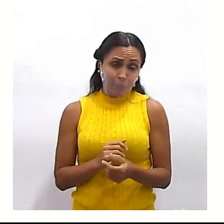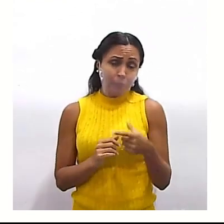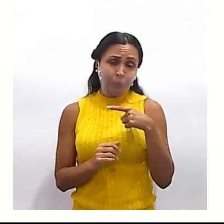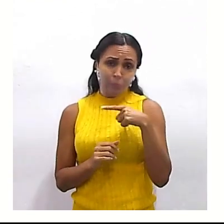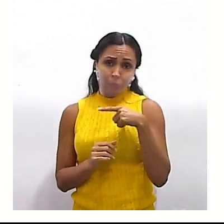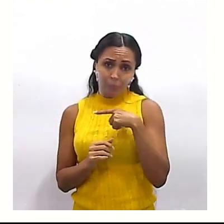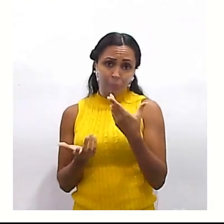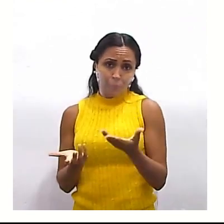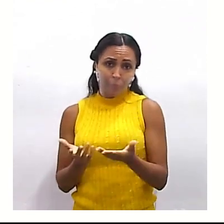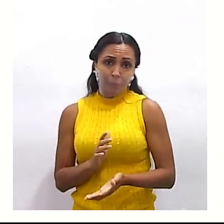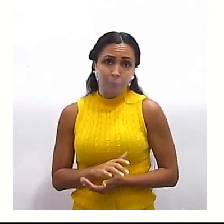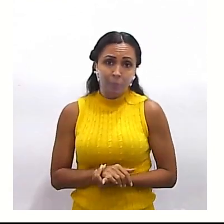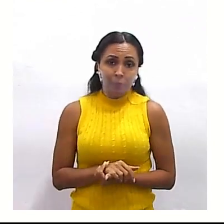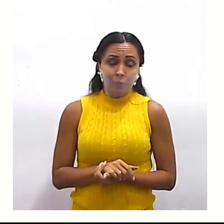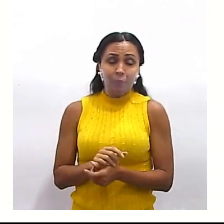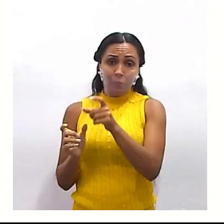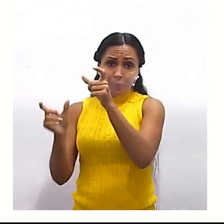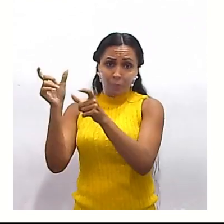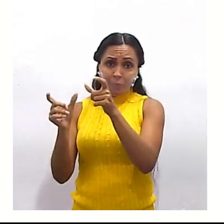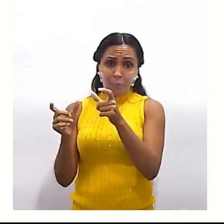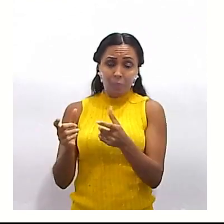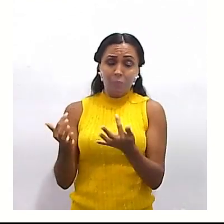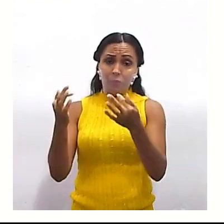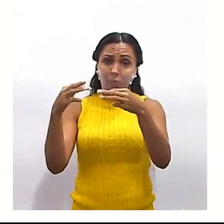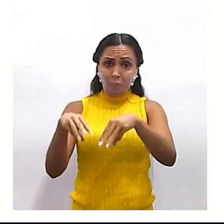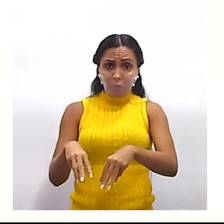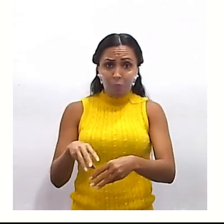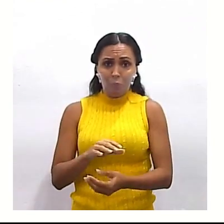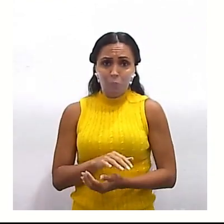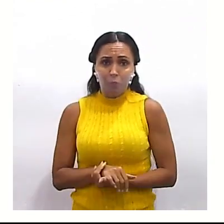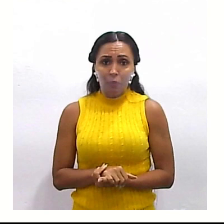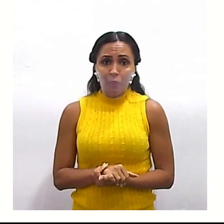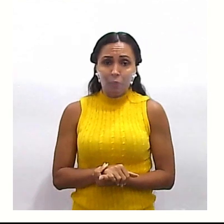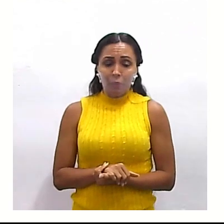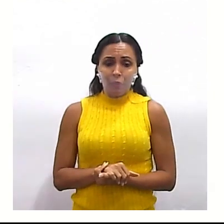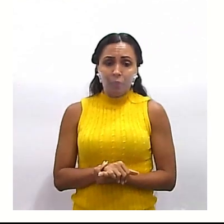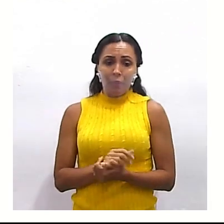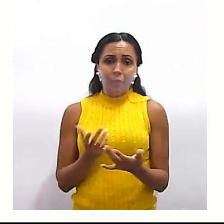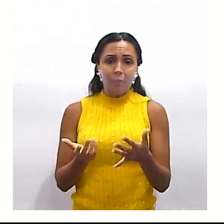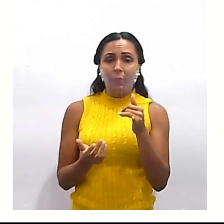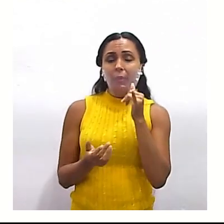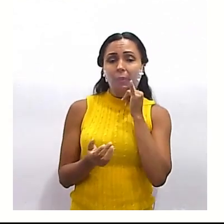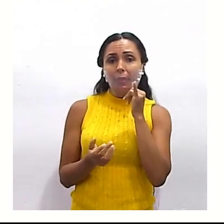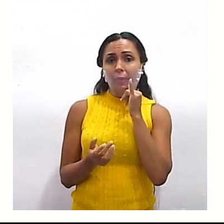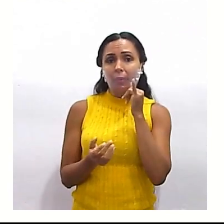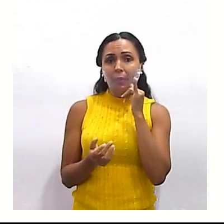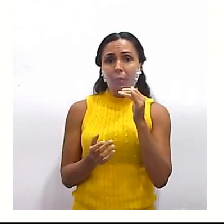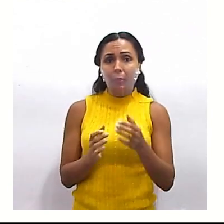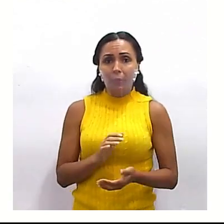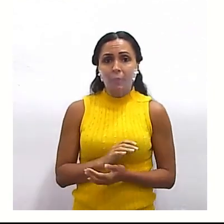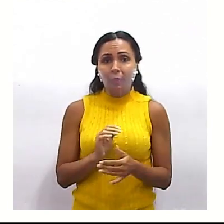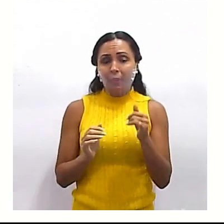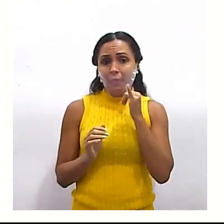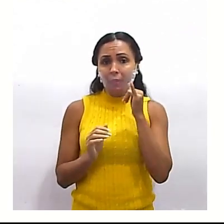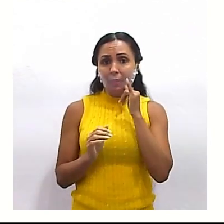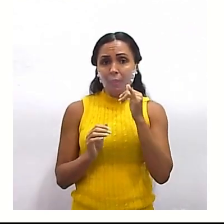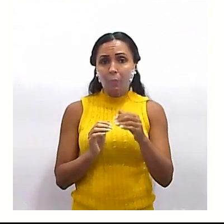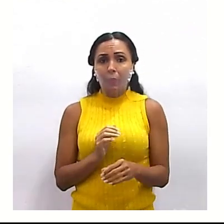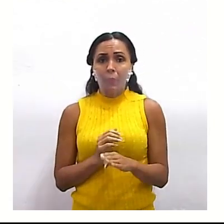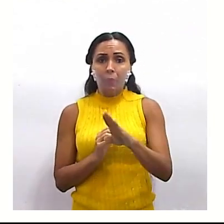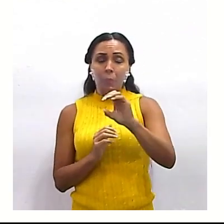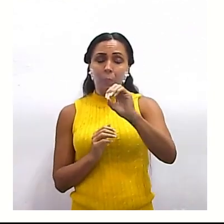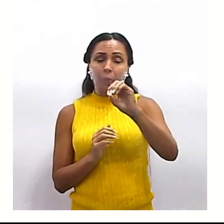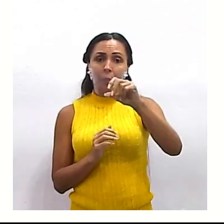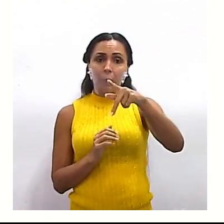pessoas, clientes finais, entendeu? Grandes, um exemplo, né? Hiper bom preço, um exemplo.